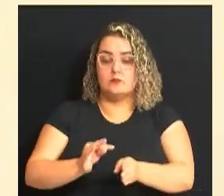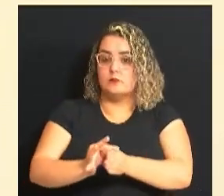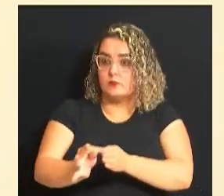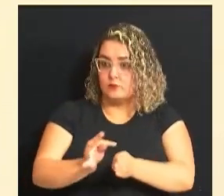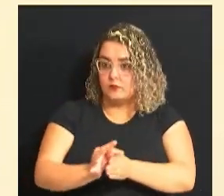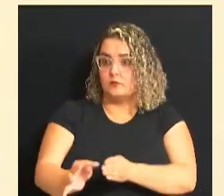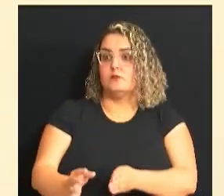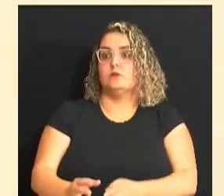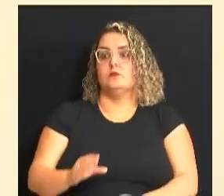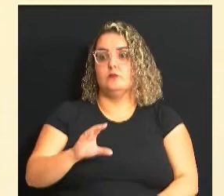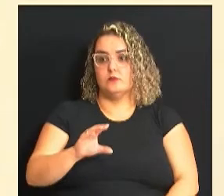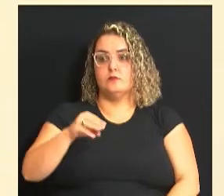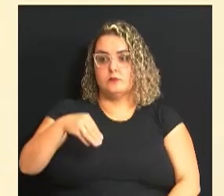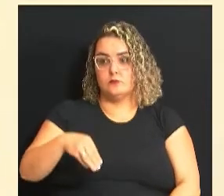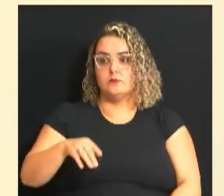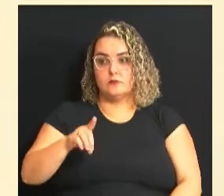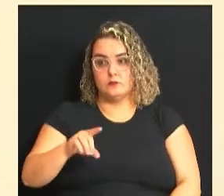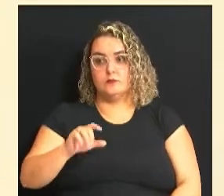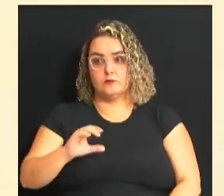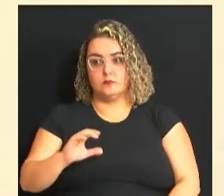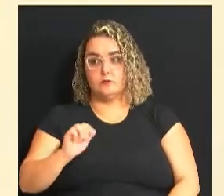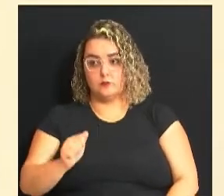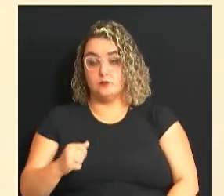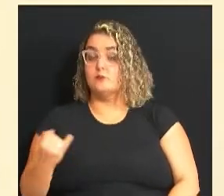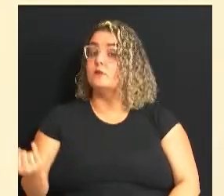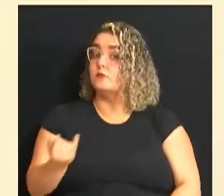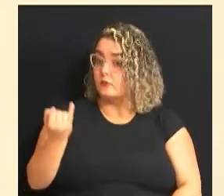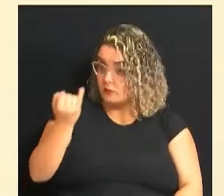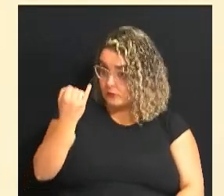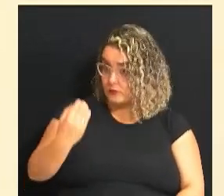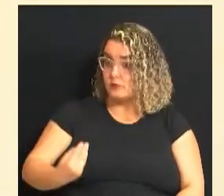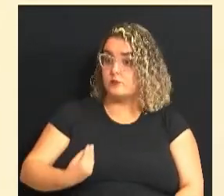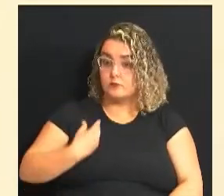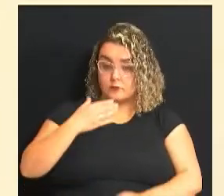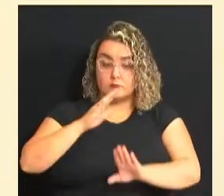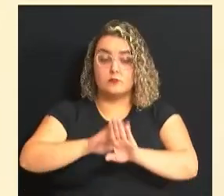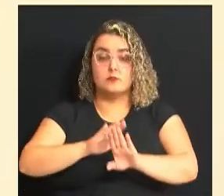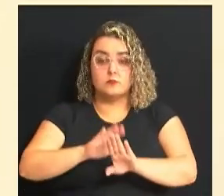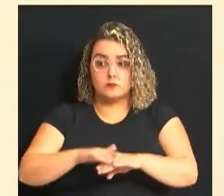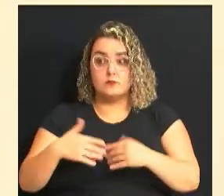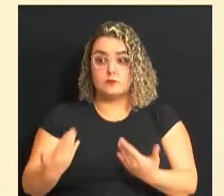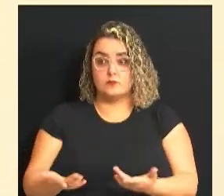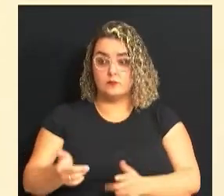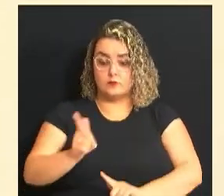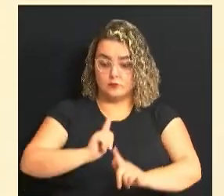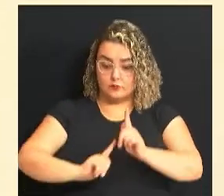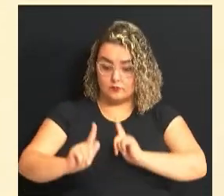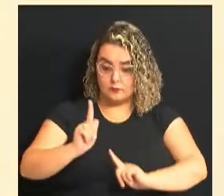do CMDCA, que esteve presente, importantíssima essa ação, e a gestão, a